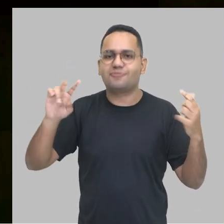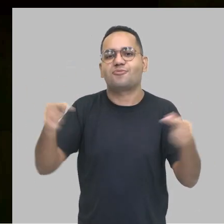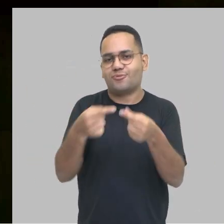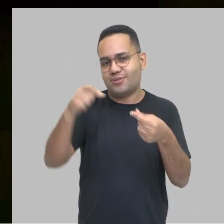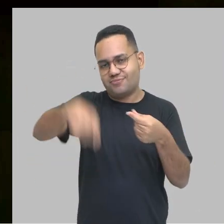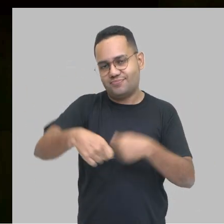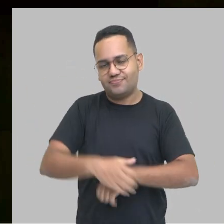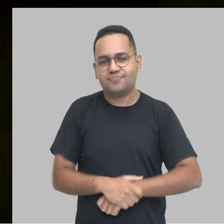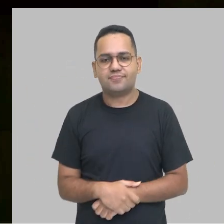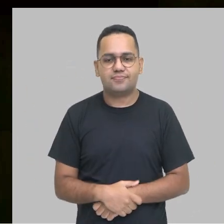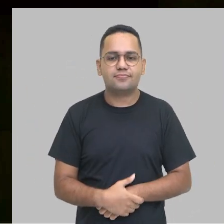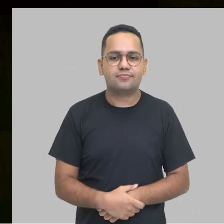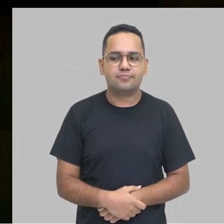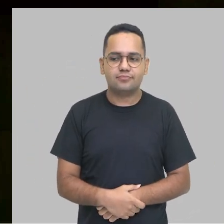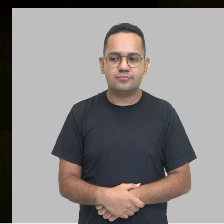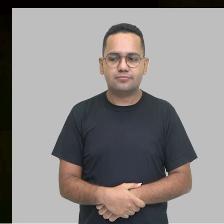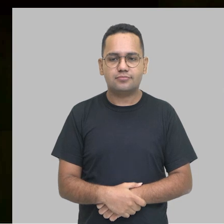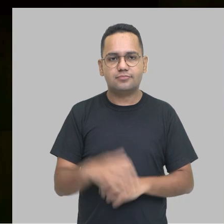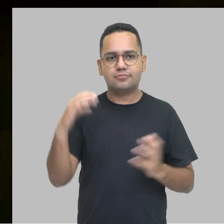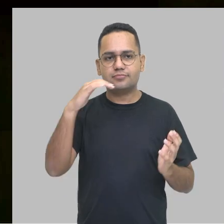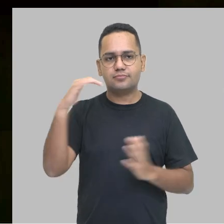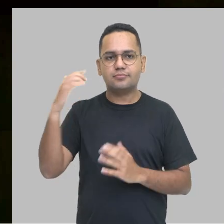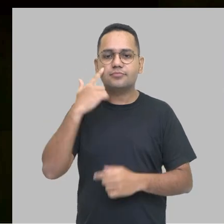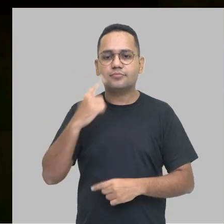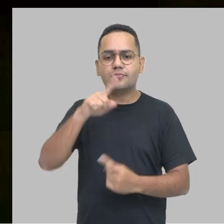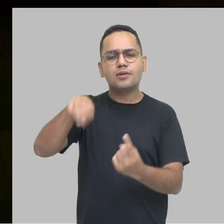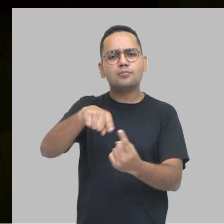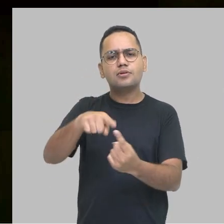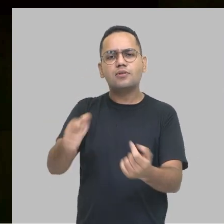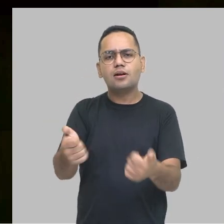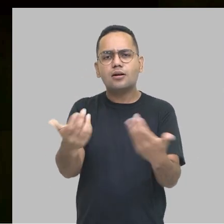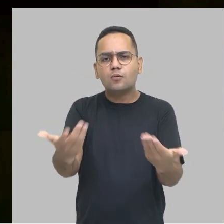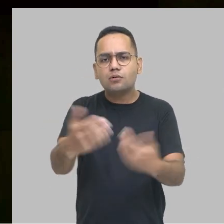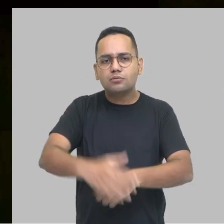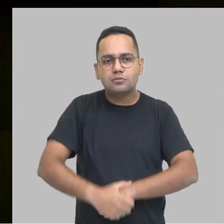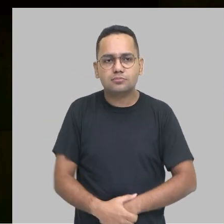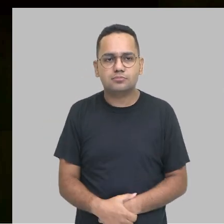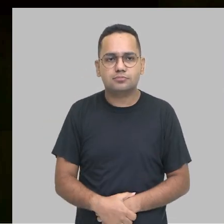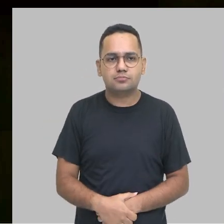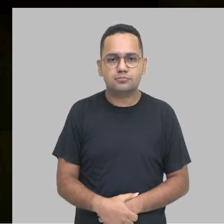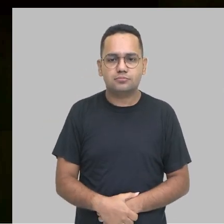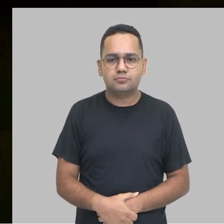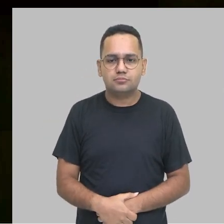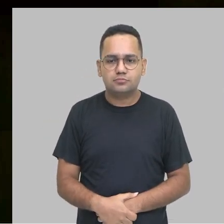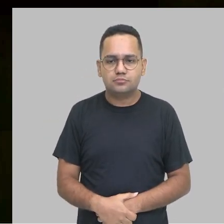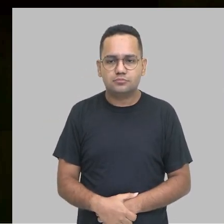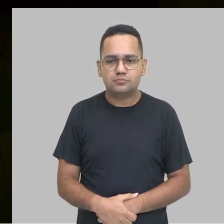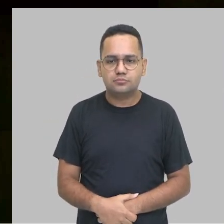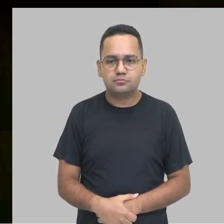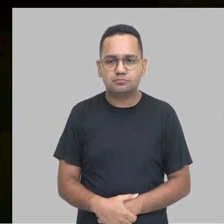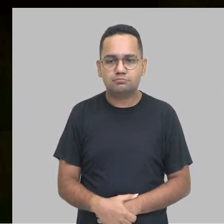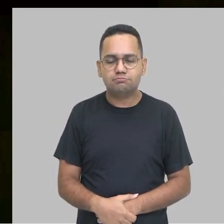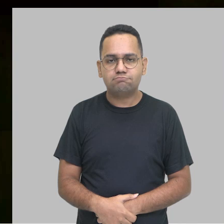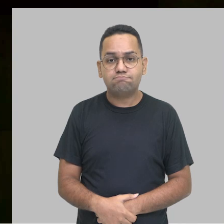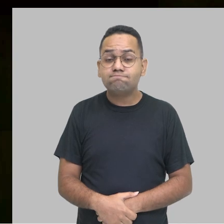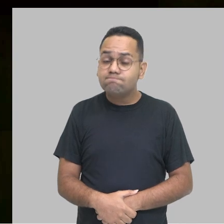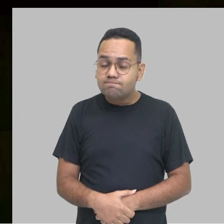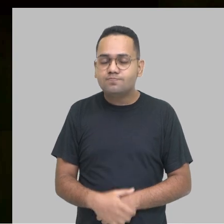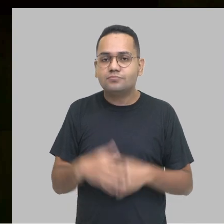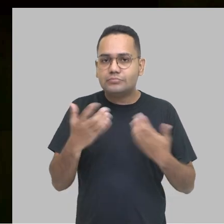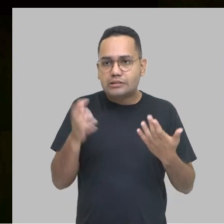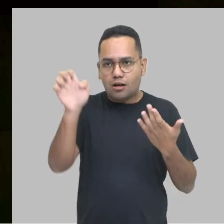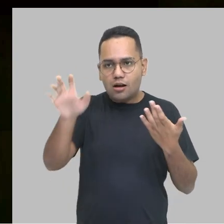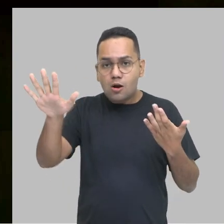da dominação imperialista. Vamos lá, gente. Primeiro objetivo, o que eles queriam de fato, professor? Buscar novos mercados consumidores